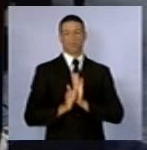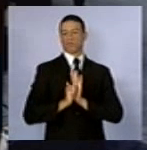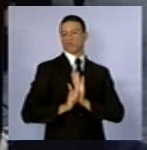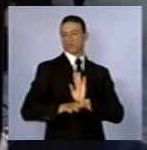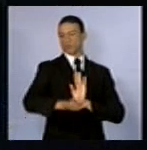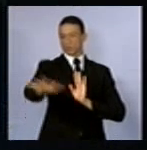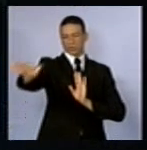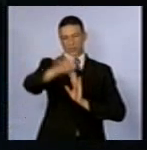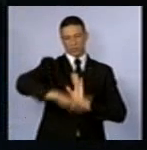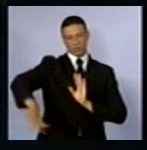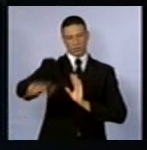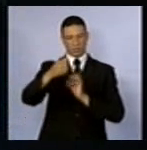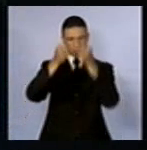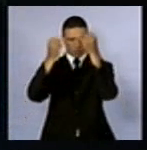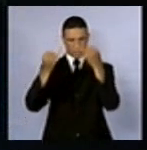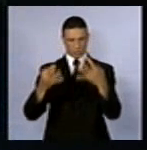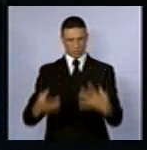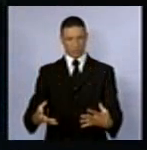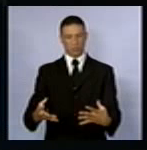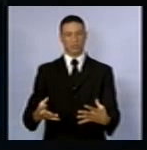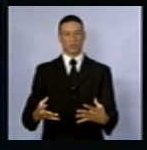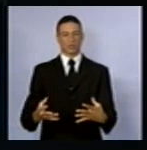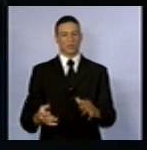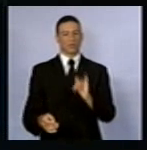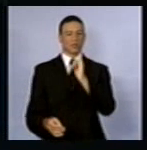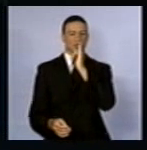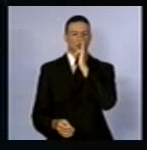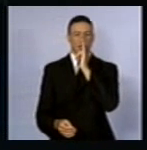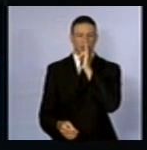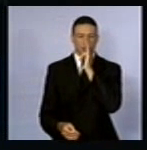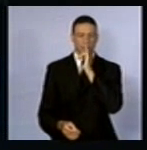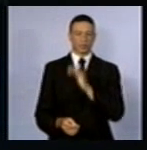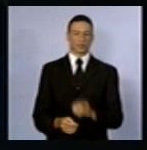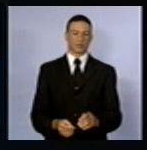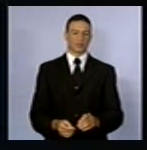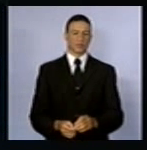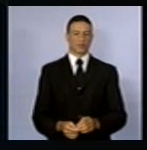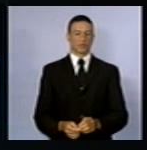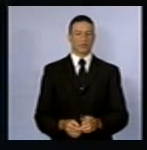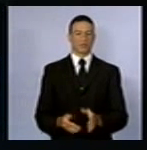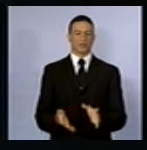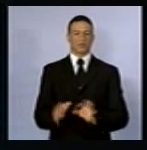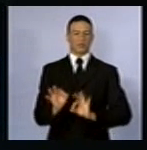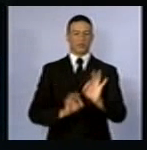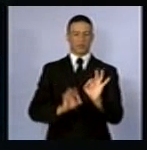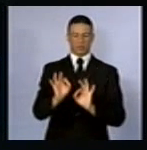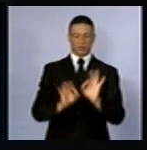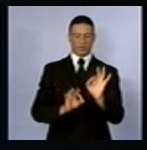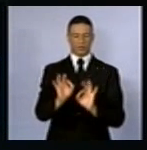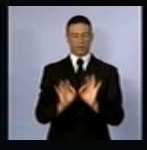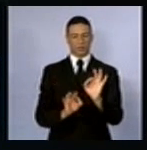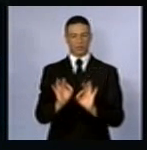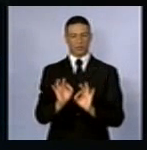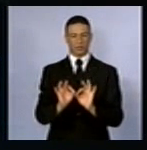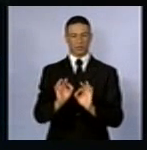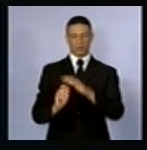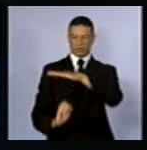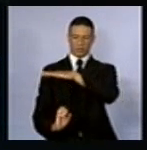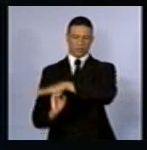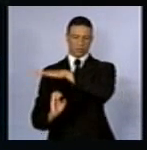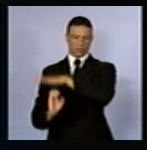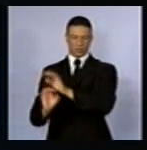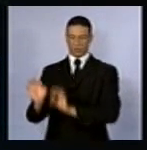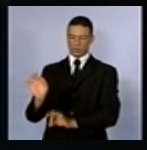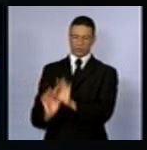ela coloca as eh as as a a forma de que os Agentes do